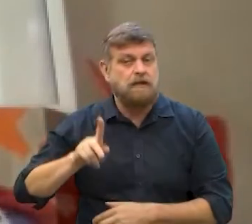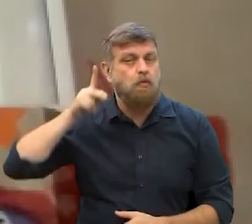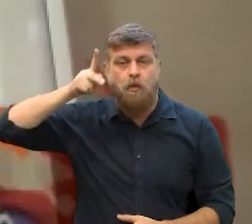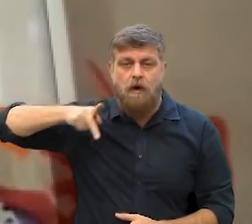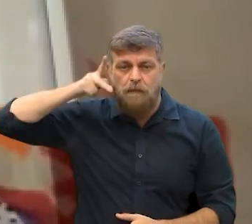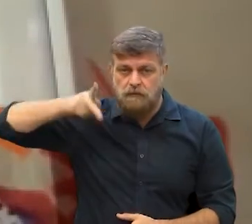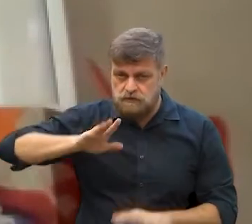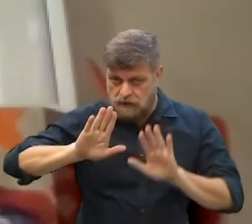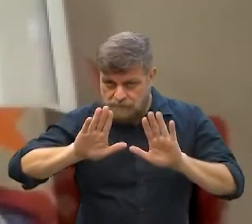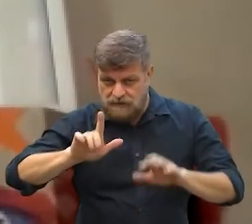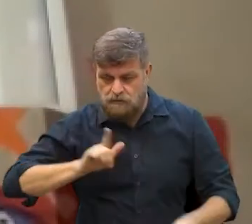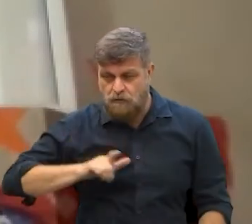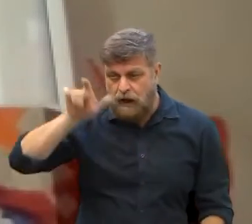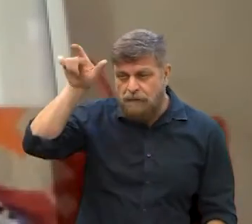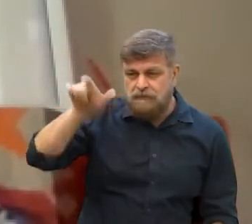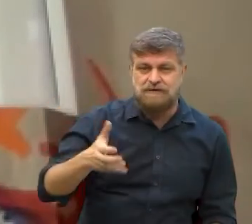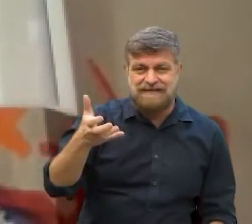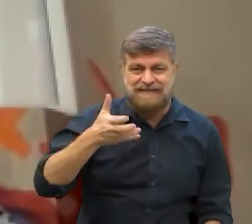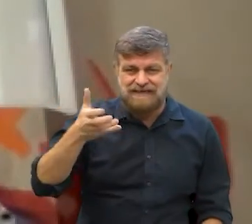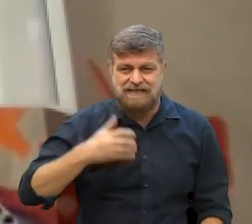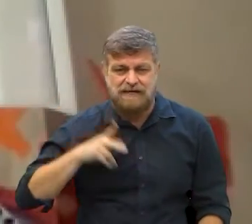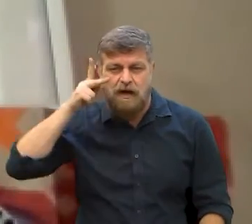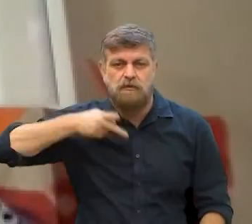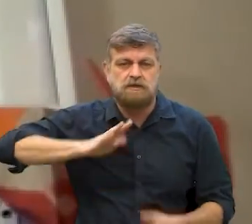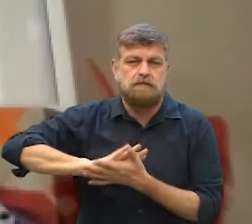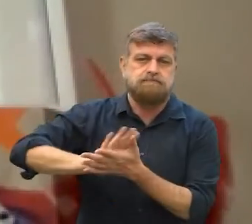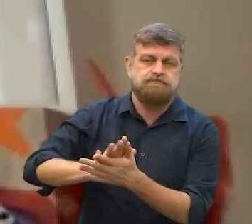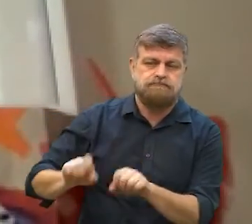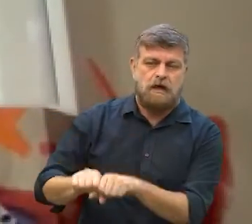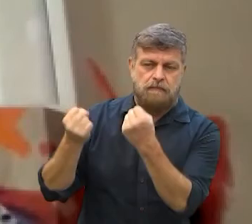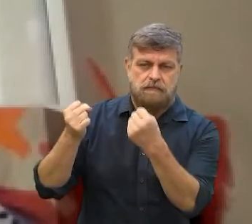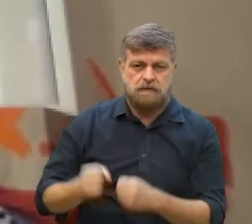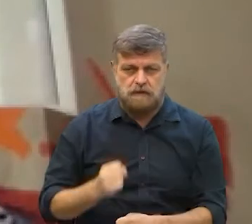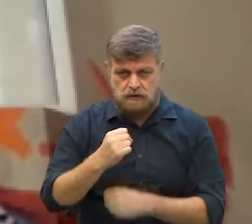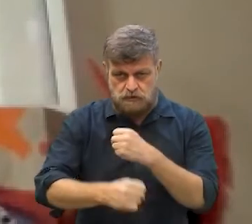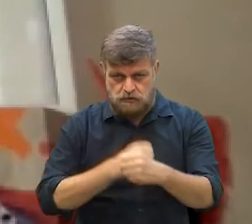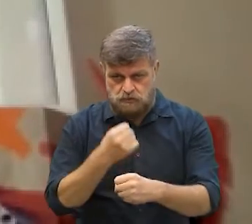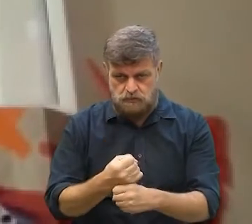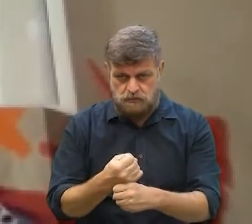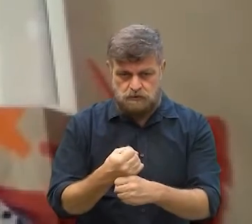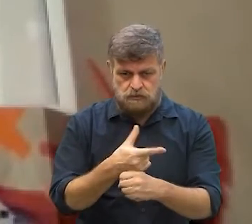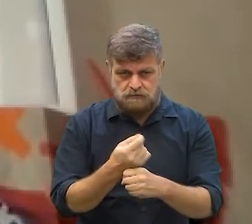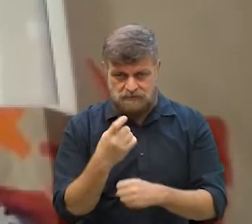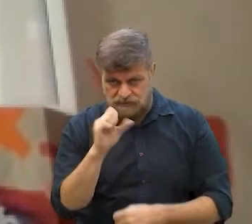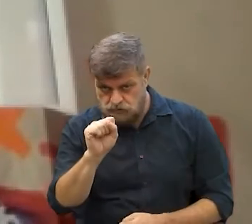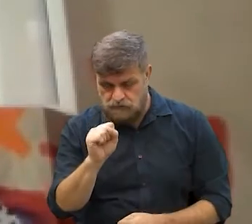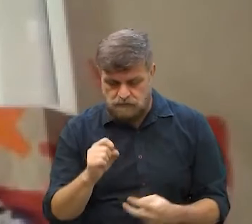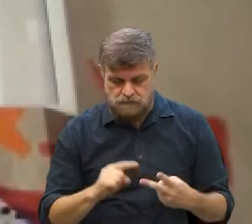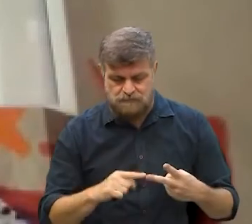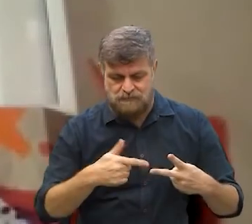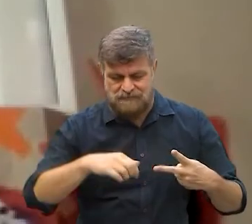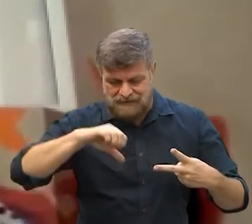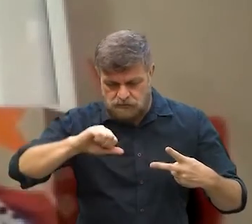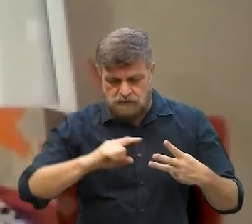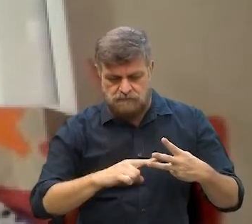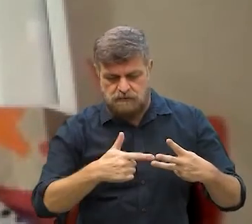política, mas com aqueles que queriam derrubar a política. 2018, 19 e 20 foram anos